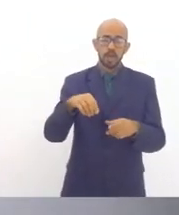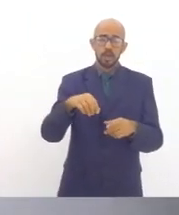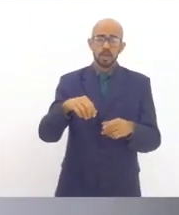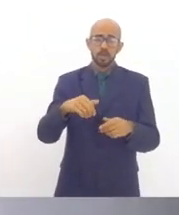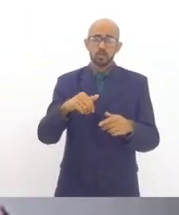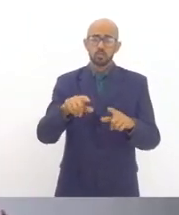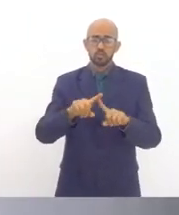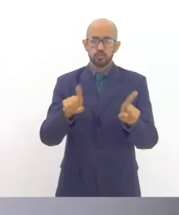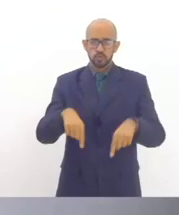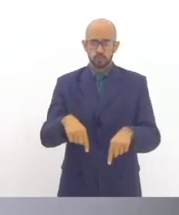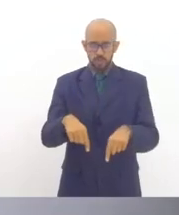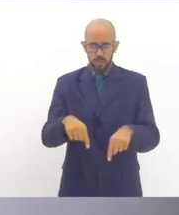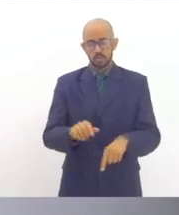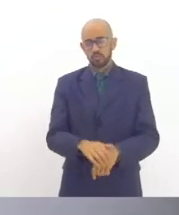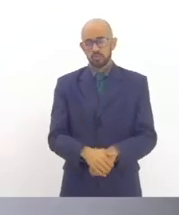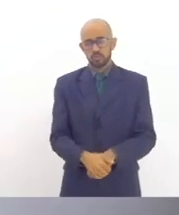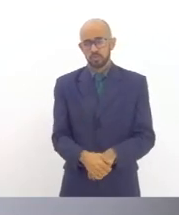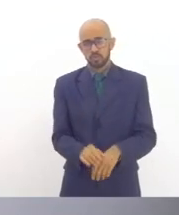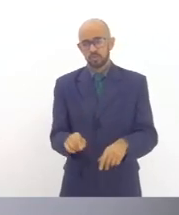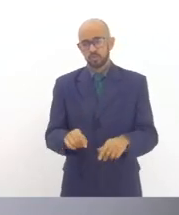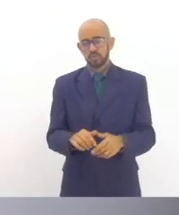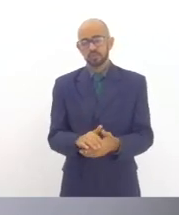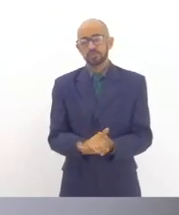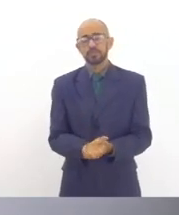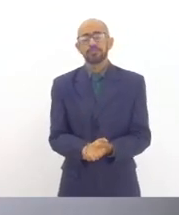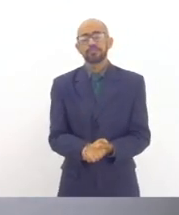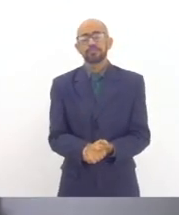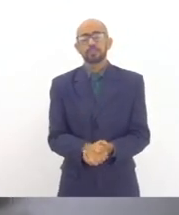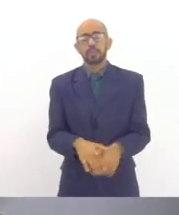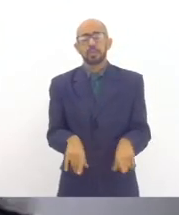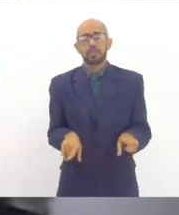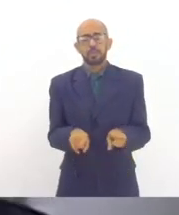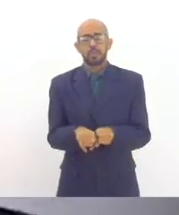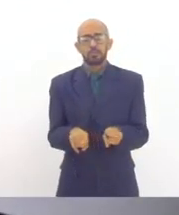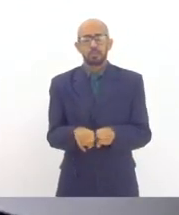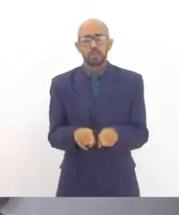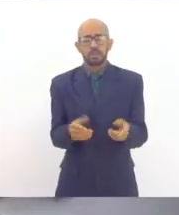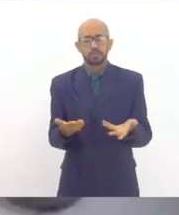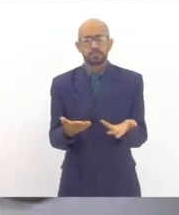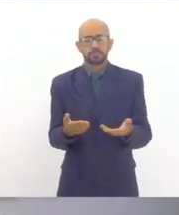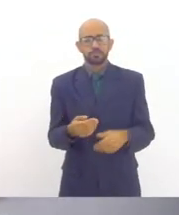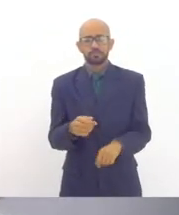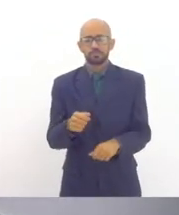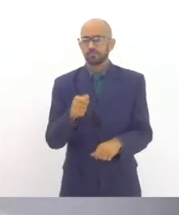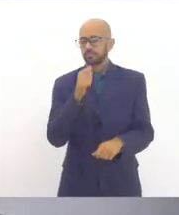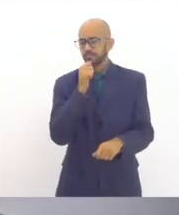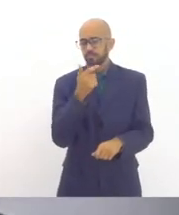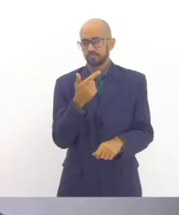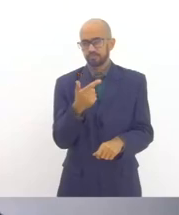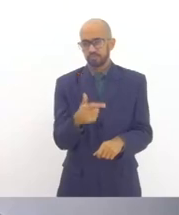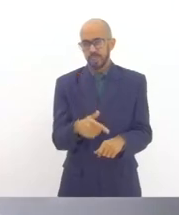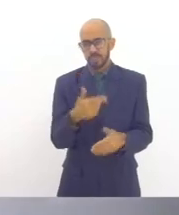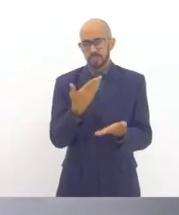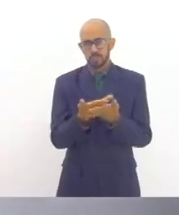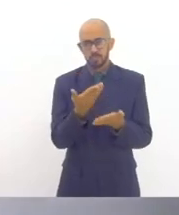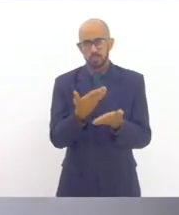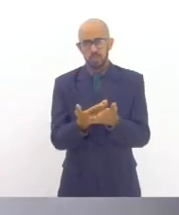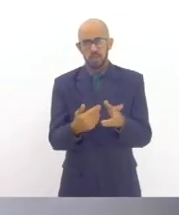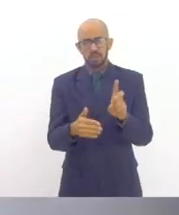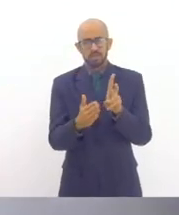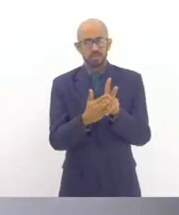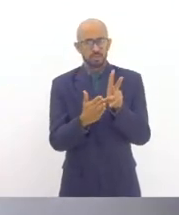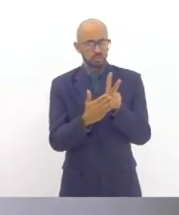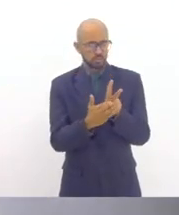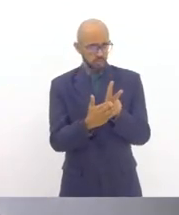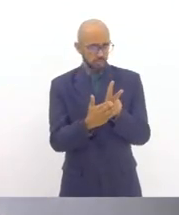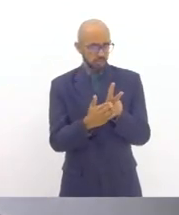Tá? E também, agora, nós não temos escolas indígenas, realmente isso